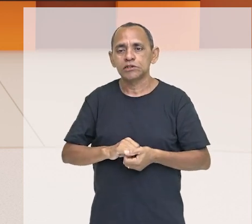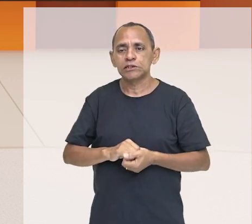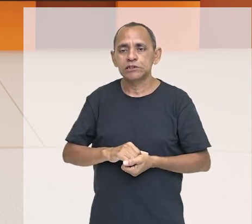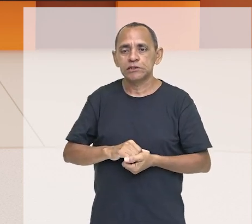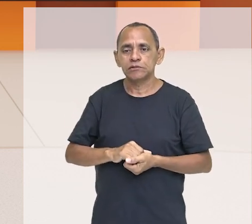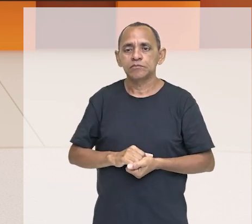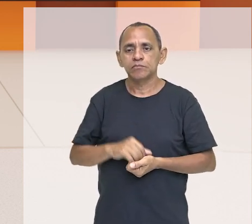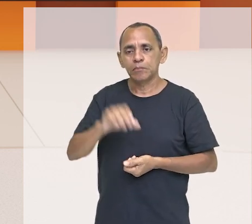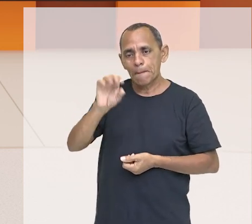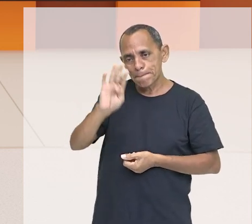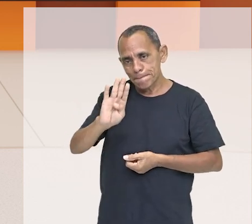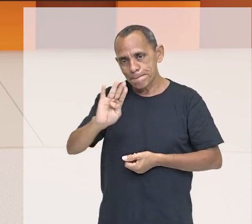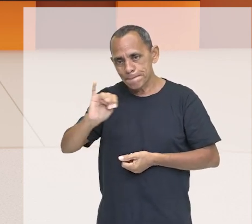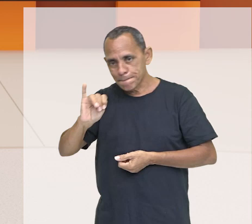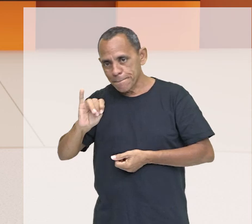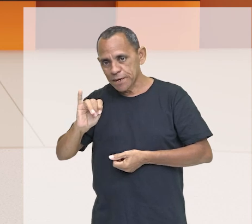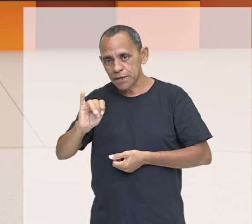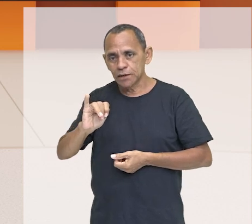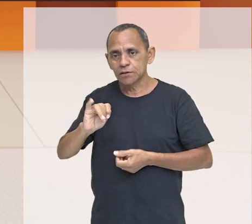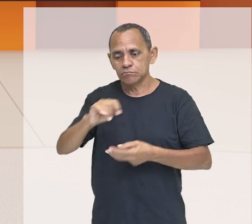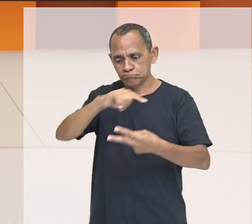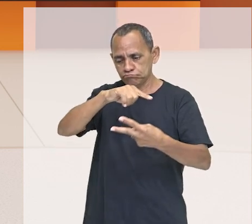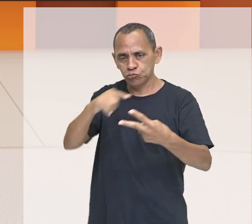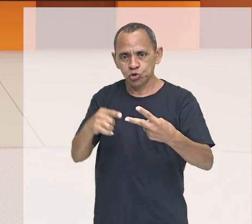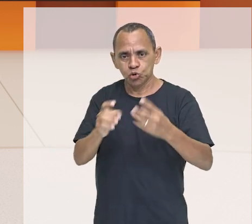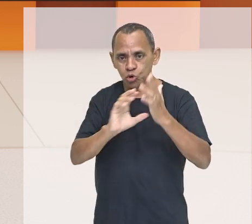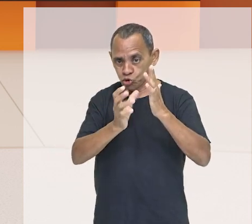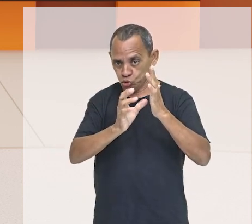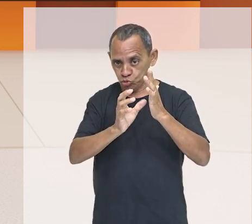partidos, bi-2, né?